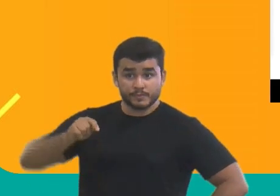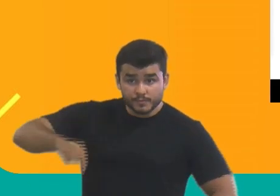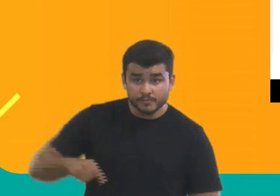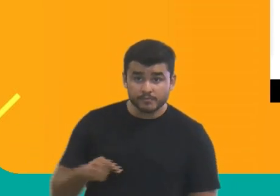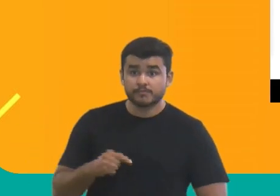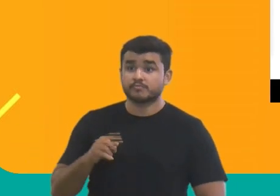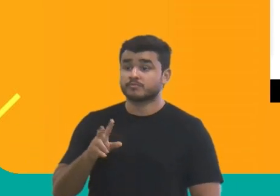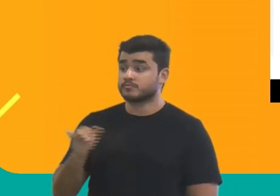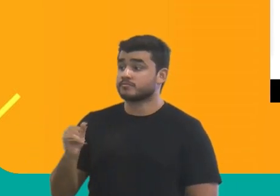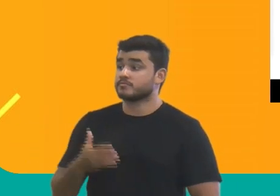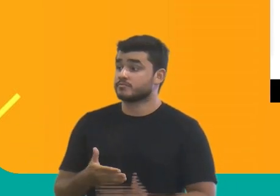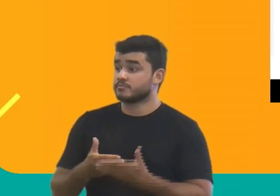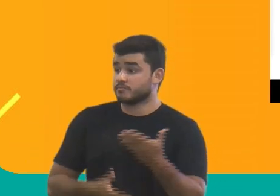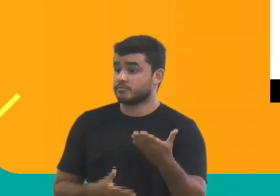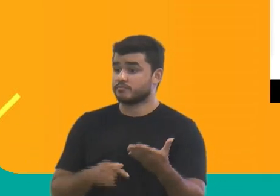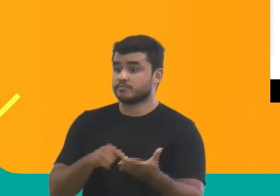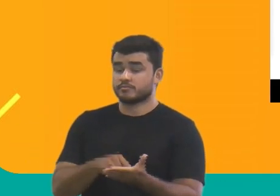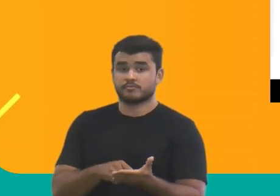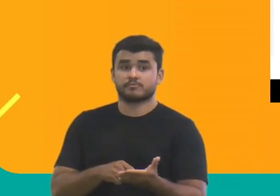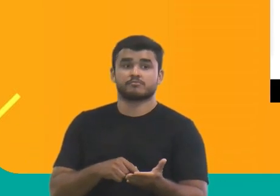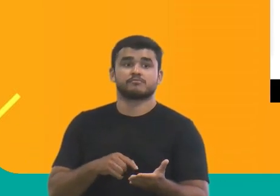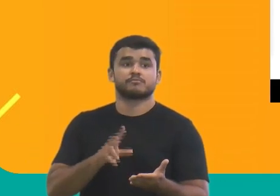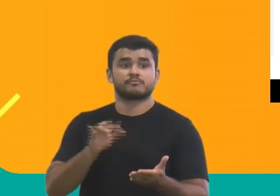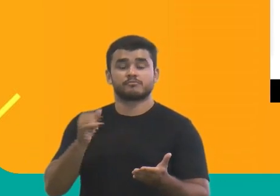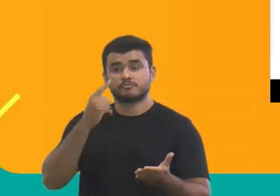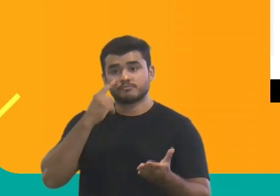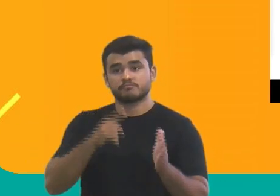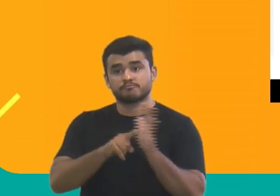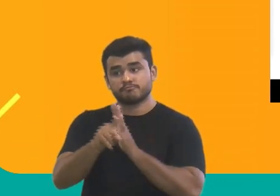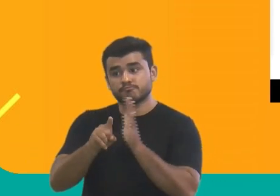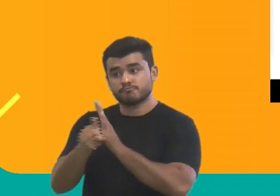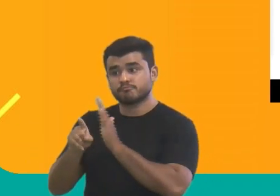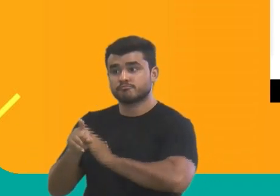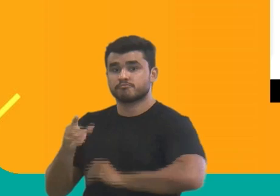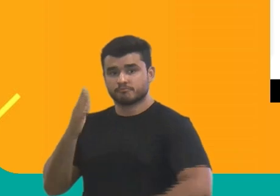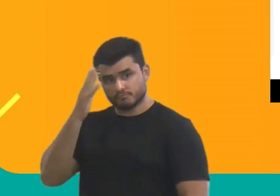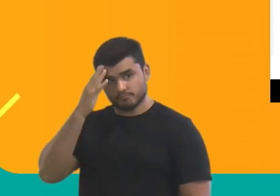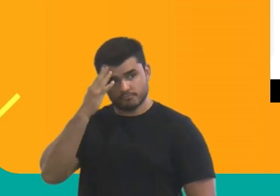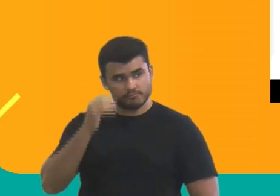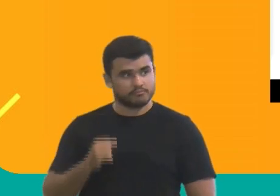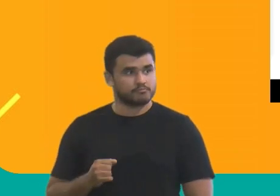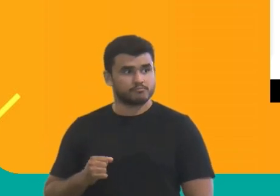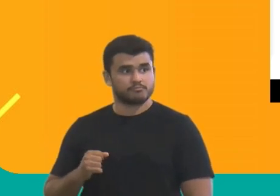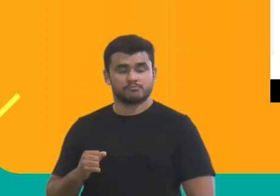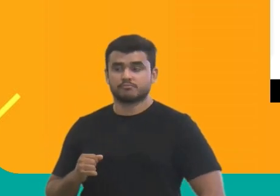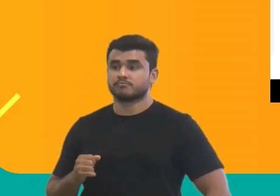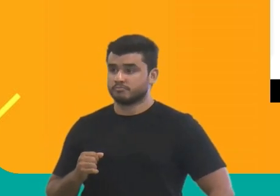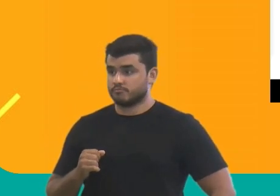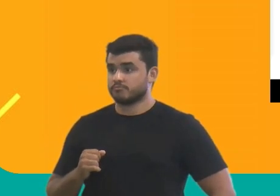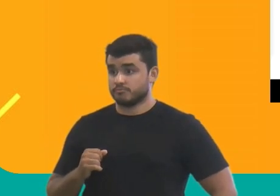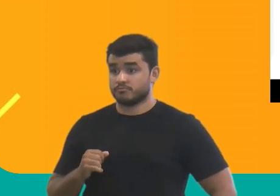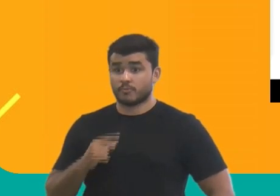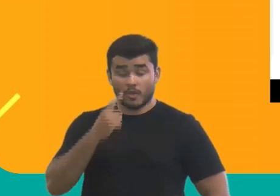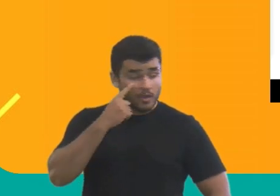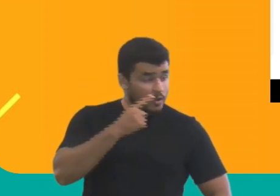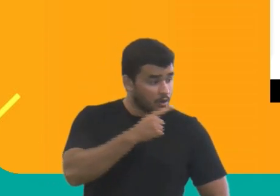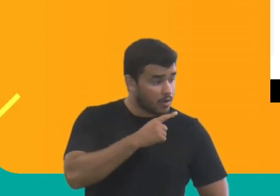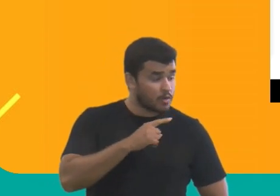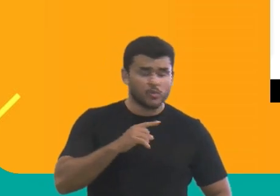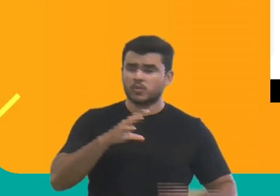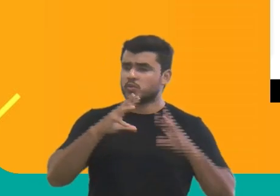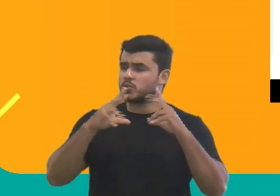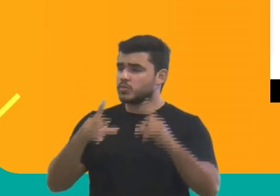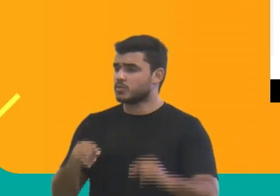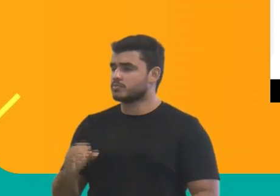dessa prova para as próximas questões. Dessa questão para as próximas questões. Primeira de todas, cálcio, óxido,